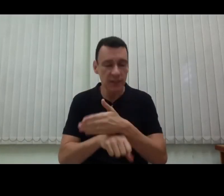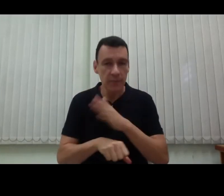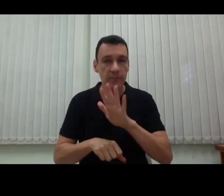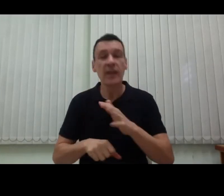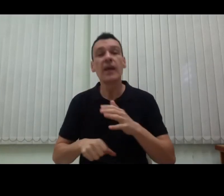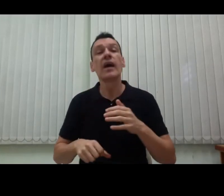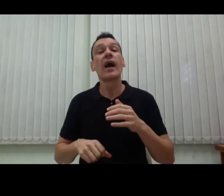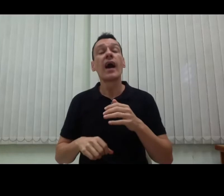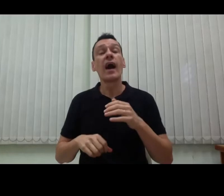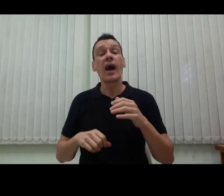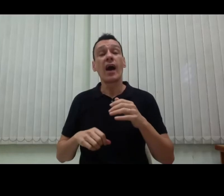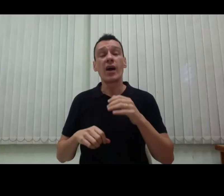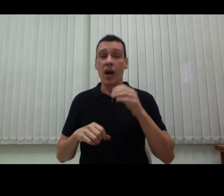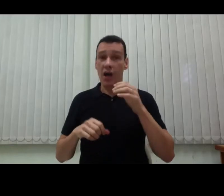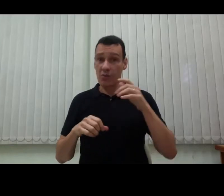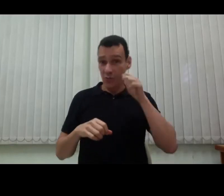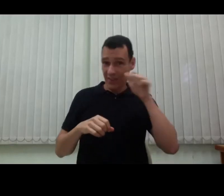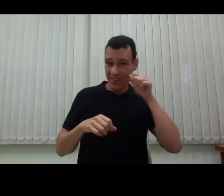para adultos, né?